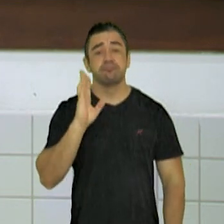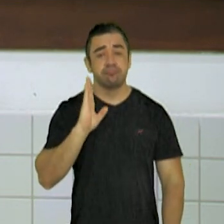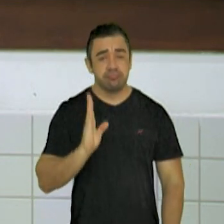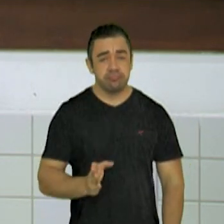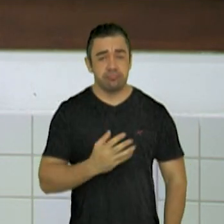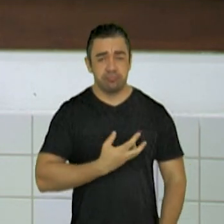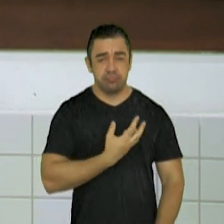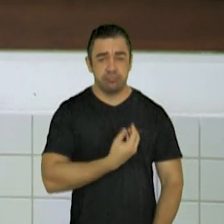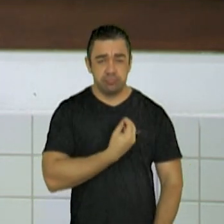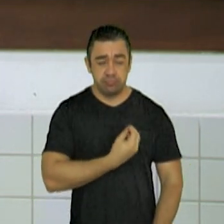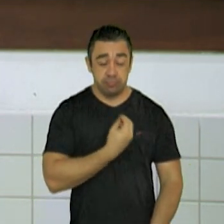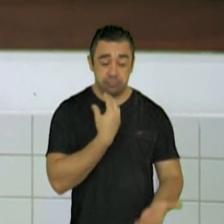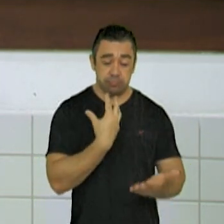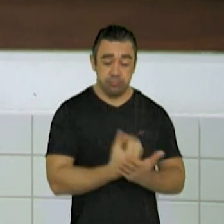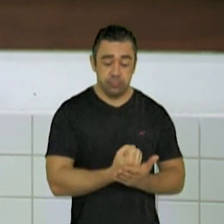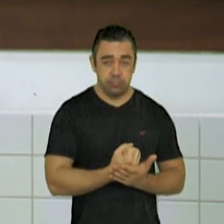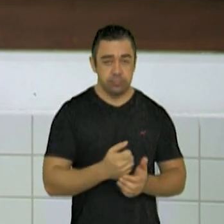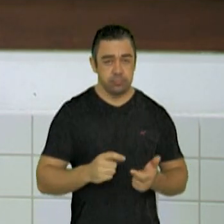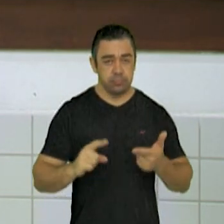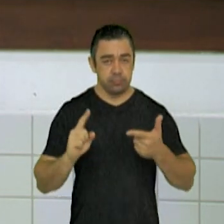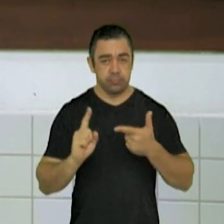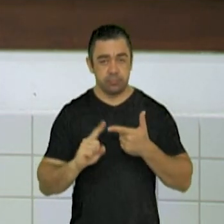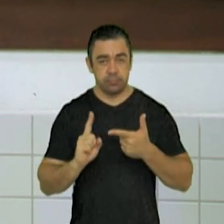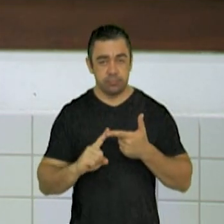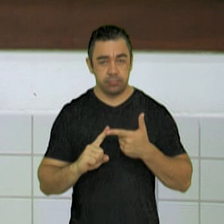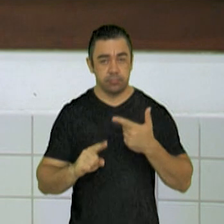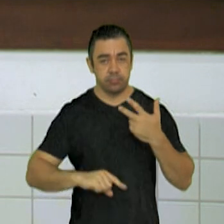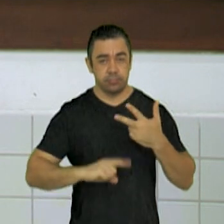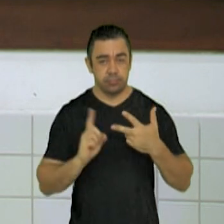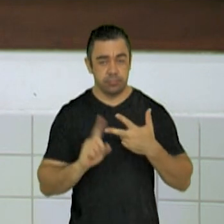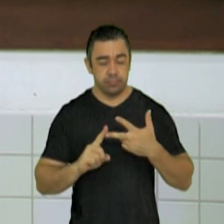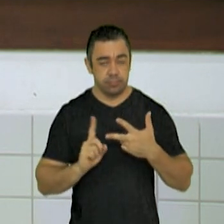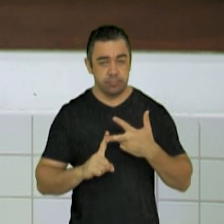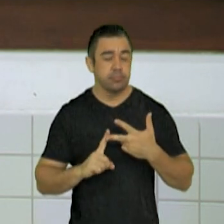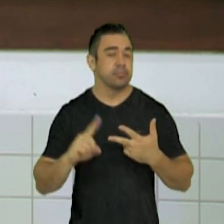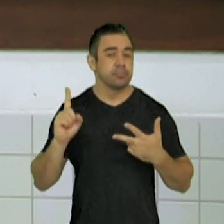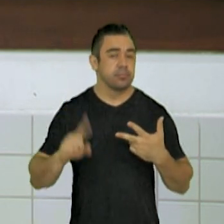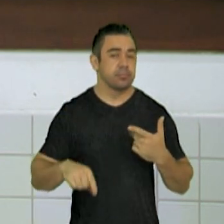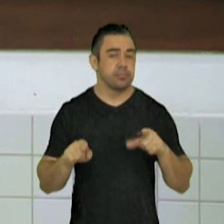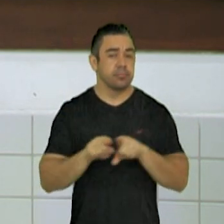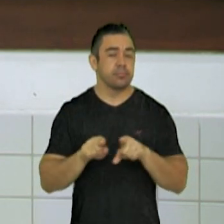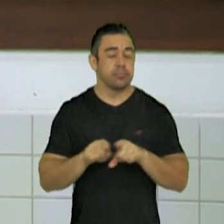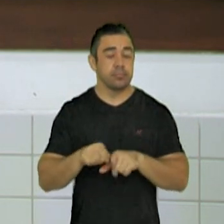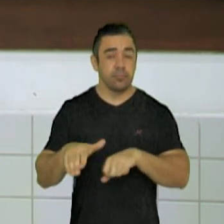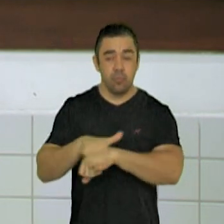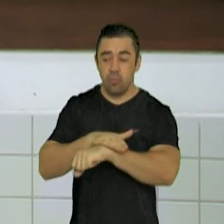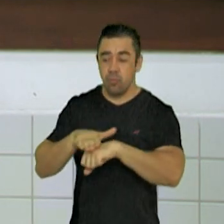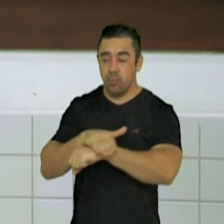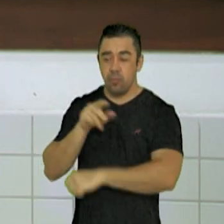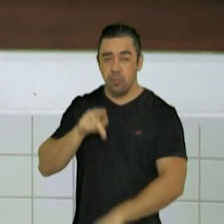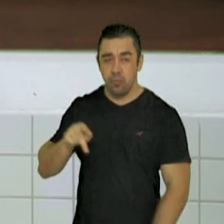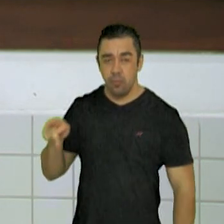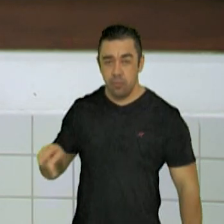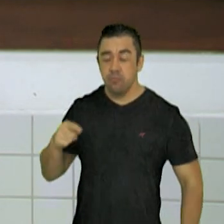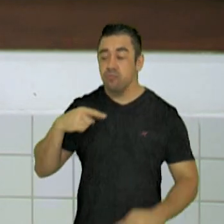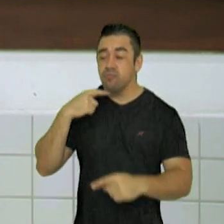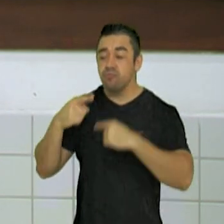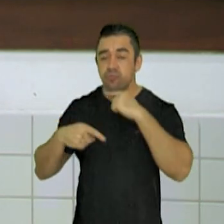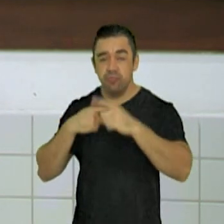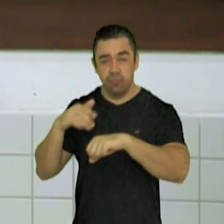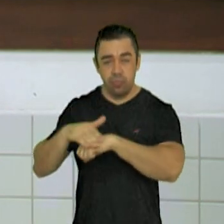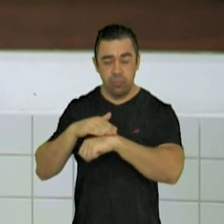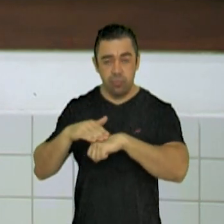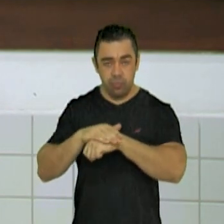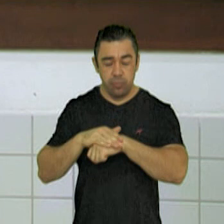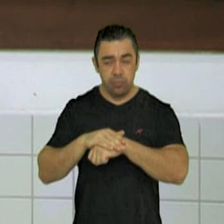sua presença. Terceiro e importantíssimo também, converse com seus professores, tirem as suas